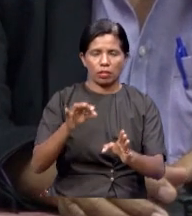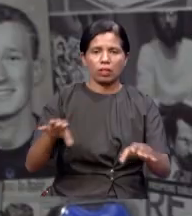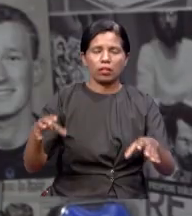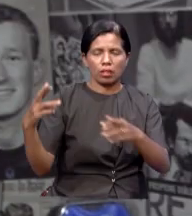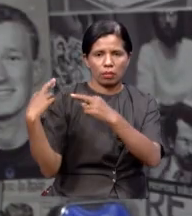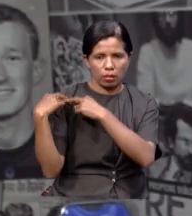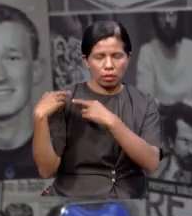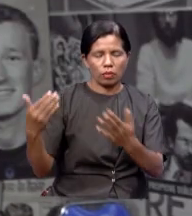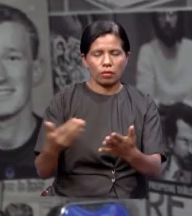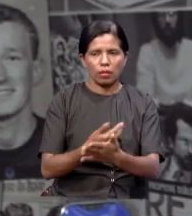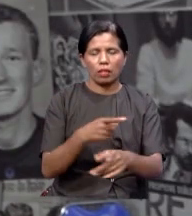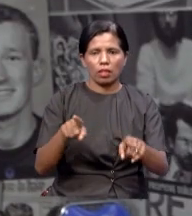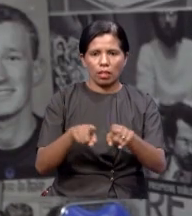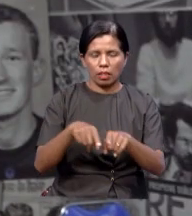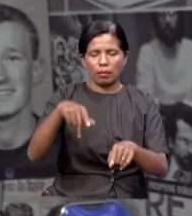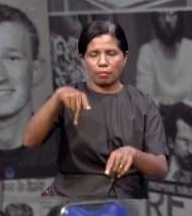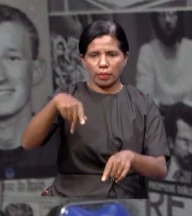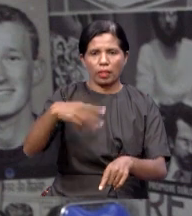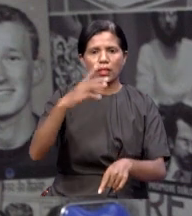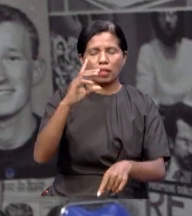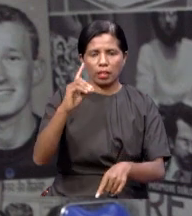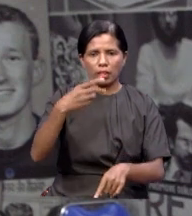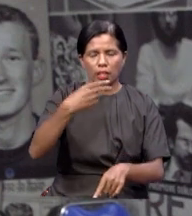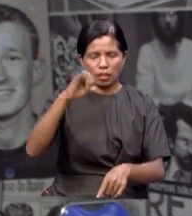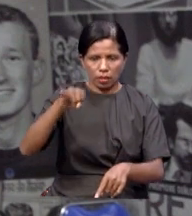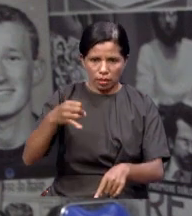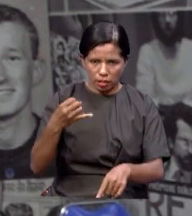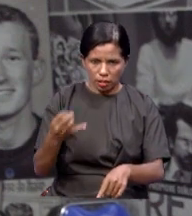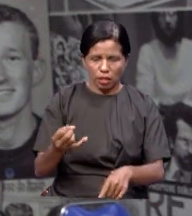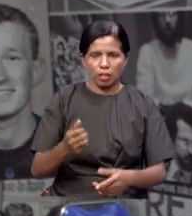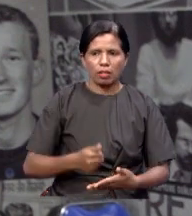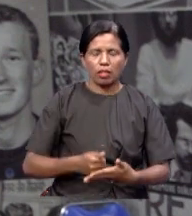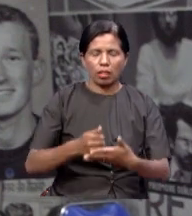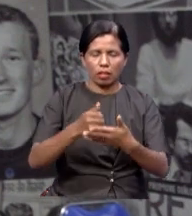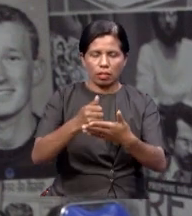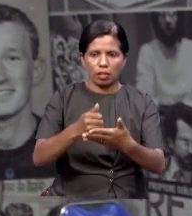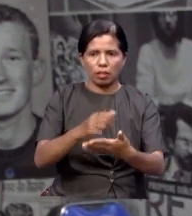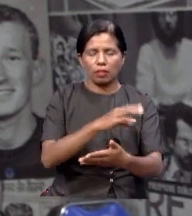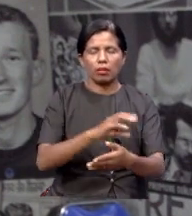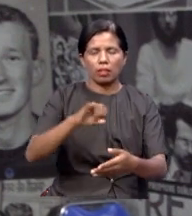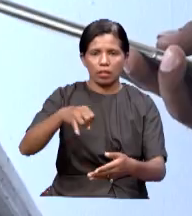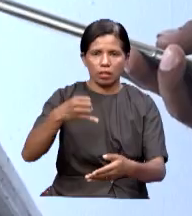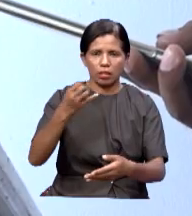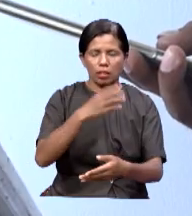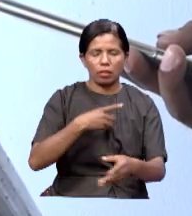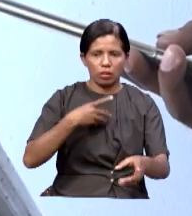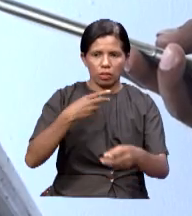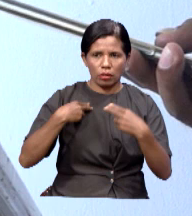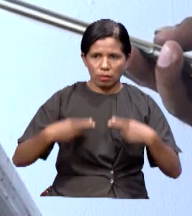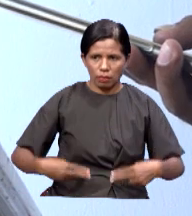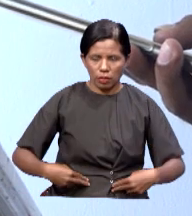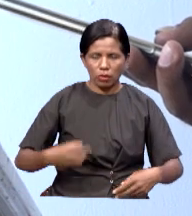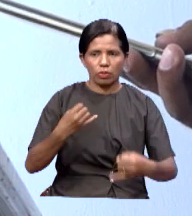dar provedor ba direito humano no Justiça Timor-Leste hodi substitui provedora ba direito humano no Justiça